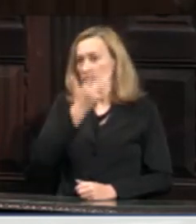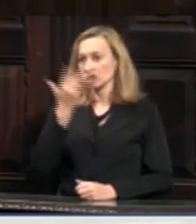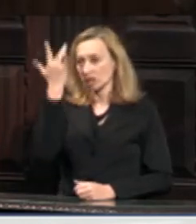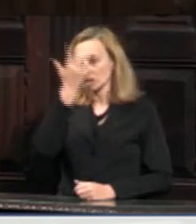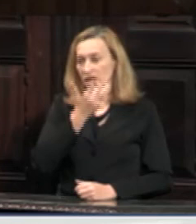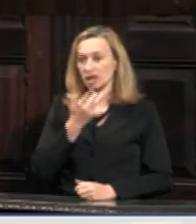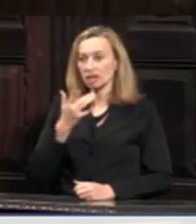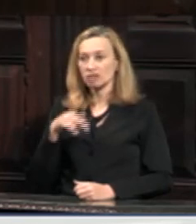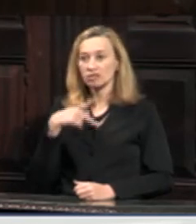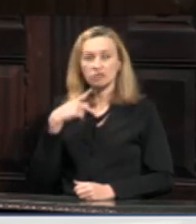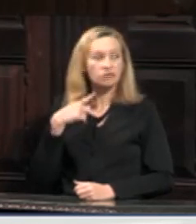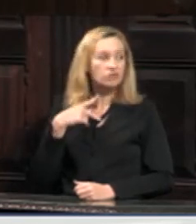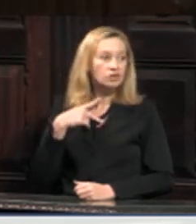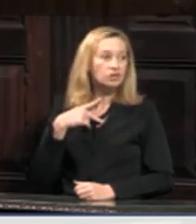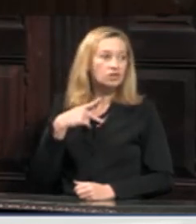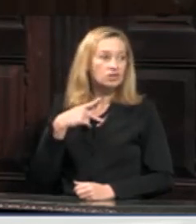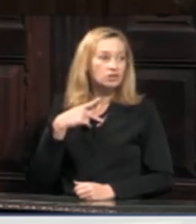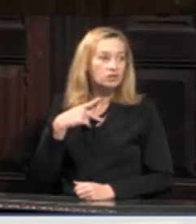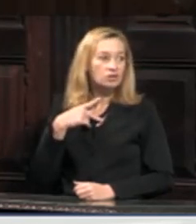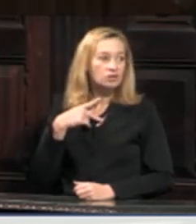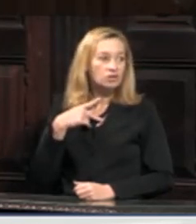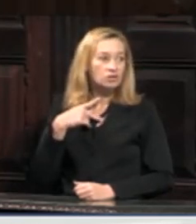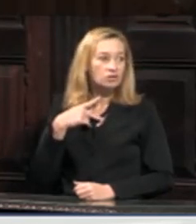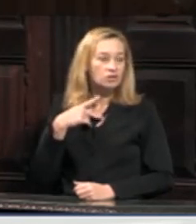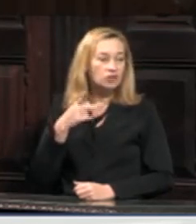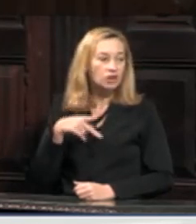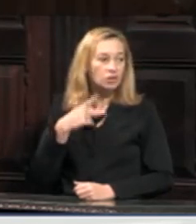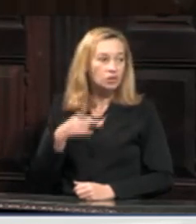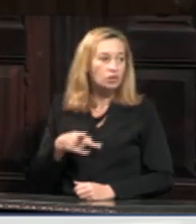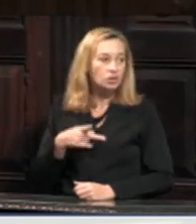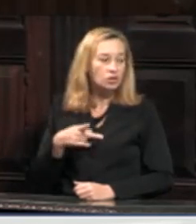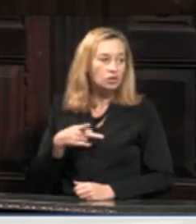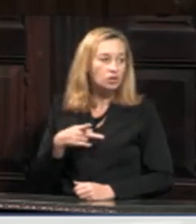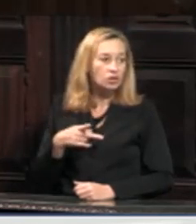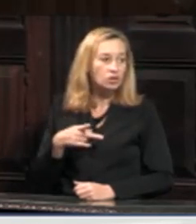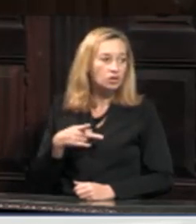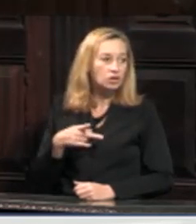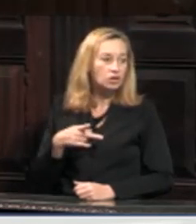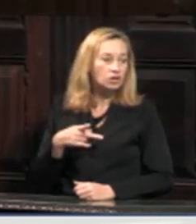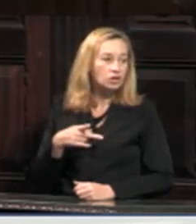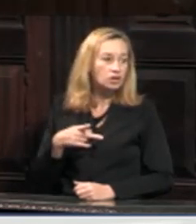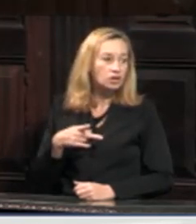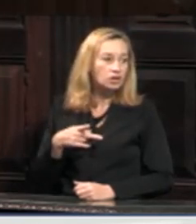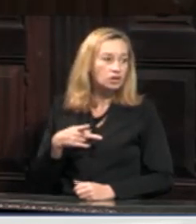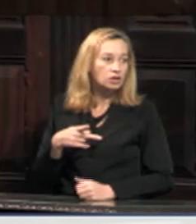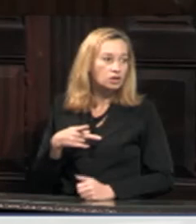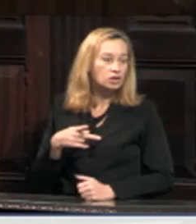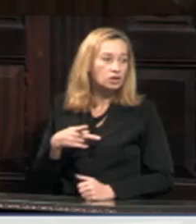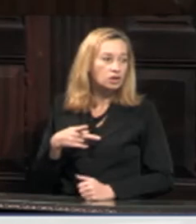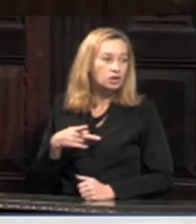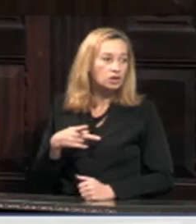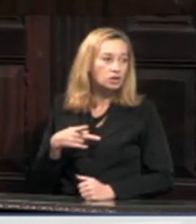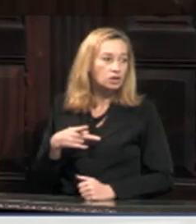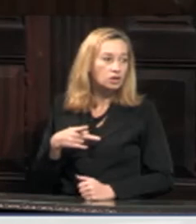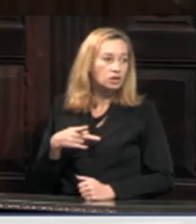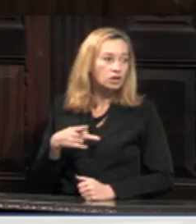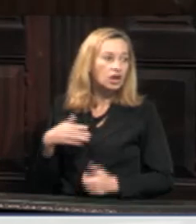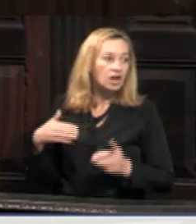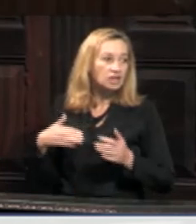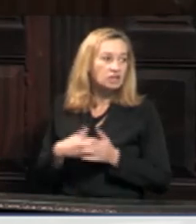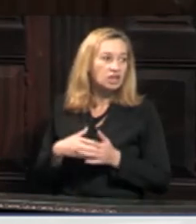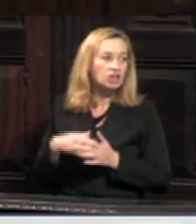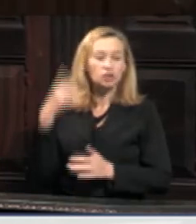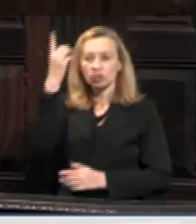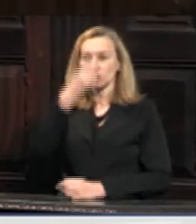10 dias, avança de maneira significativa. Ainda há uma diferença, segundo os institutos de pesquisa, mas até domingo, acho que o